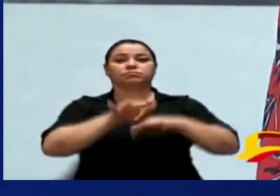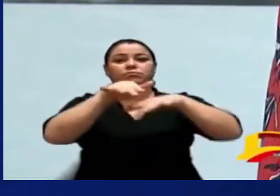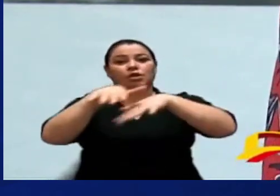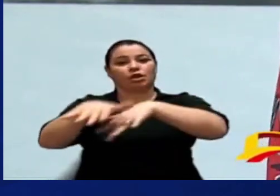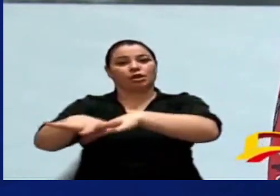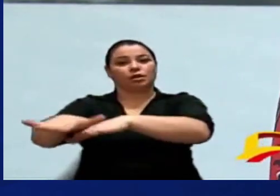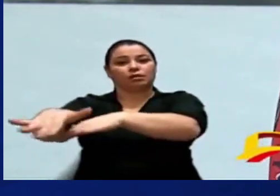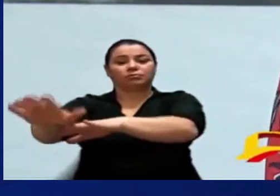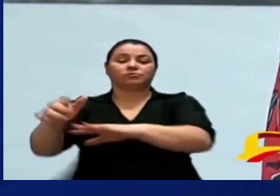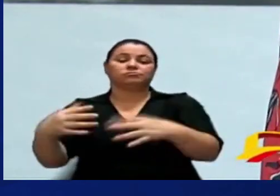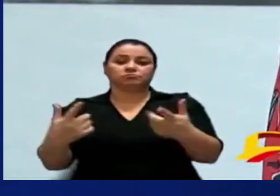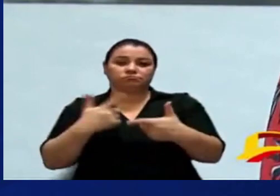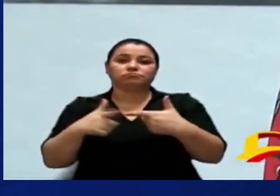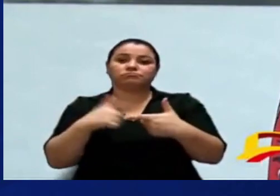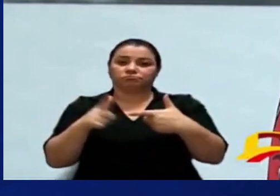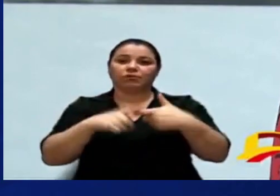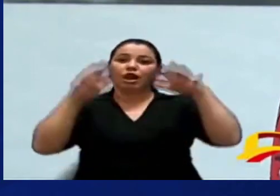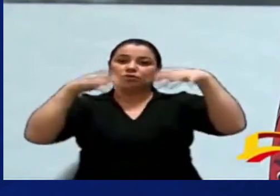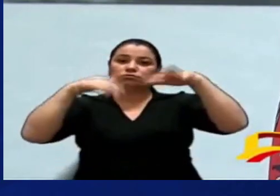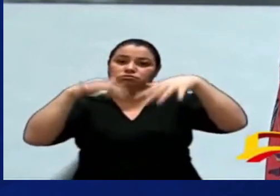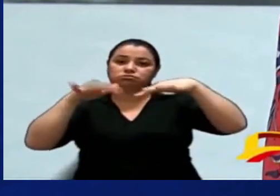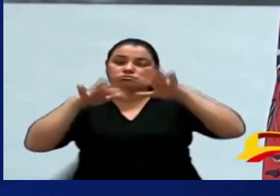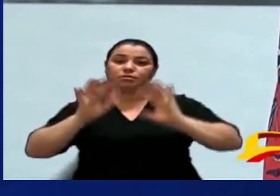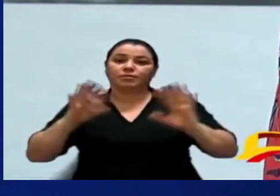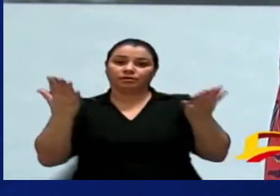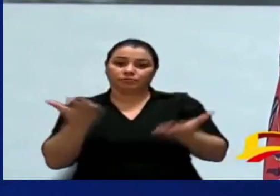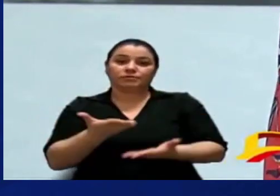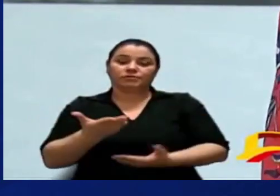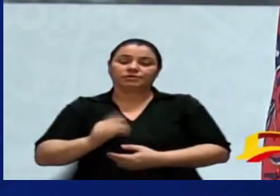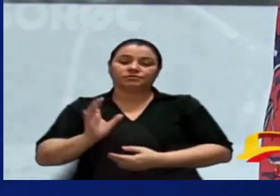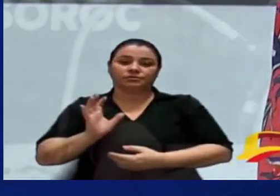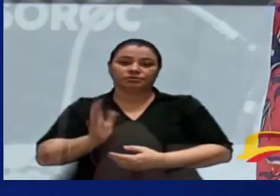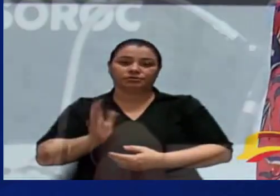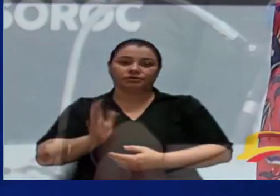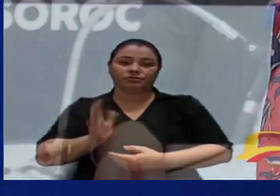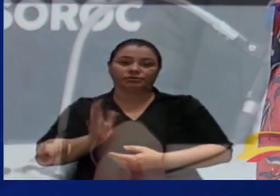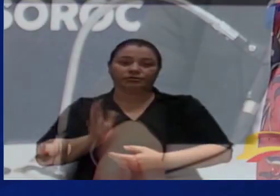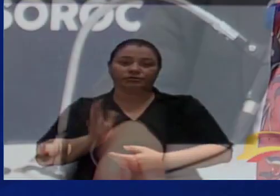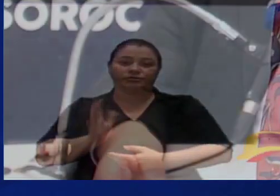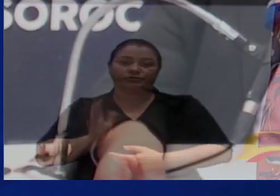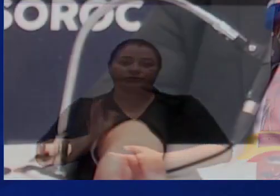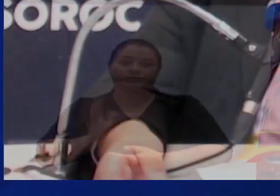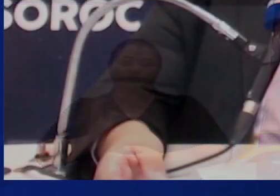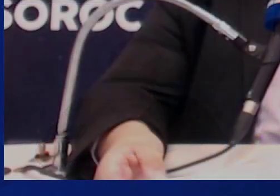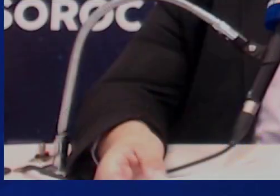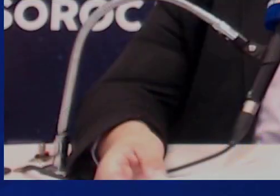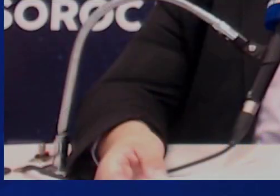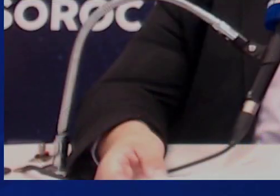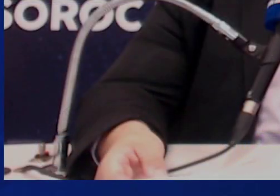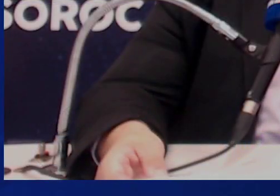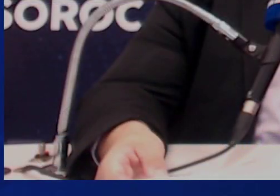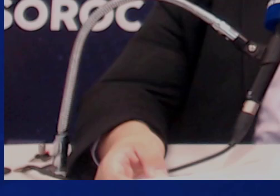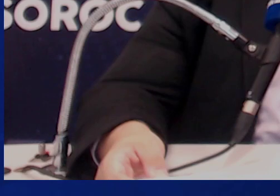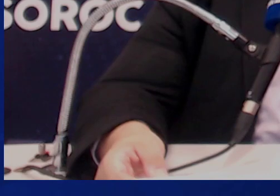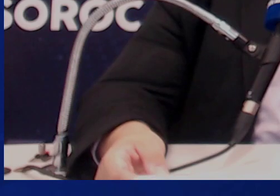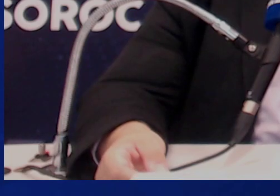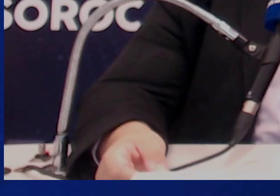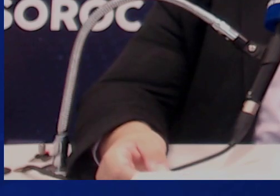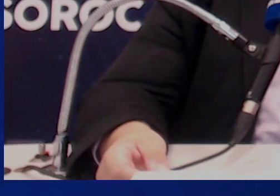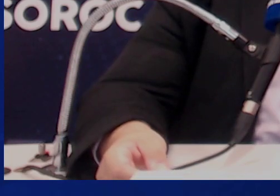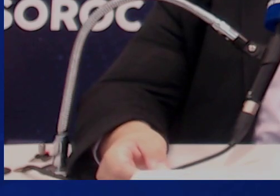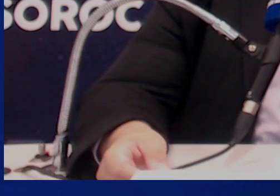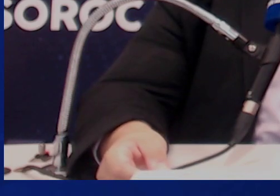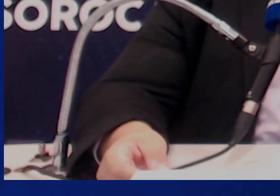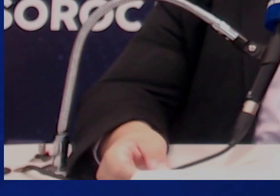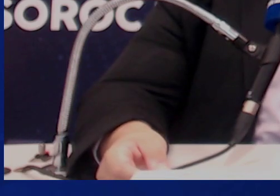nós quando nós tivermos chuvas torrenciais, como já tivemos aqui. E o vereador Dr. Hélio